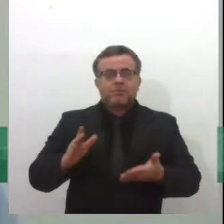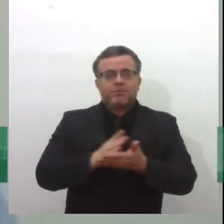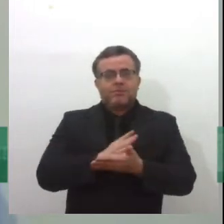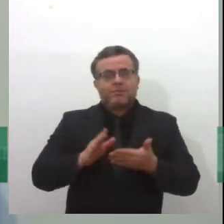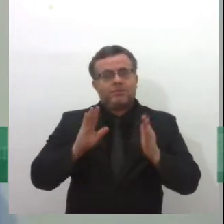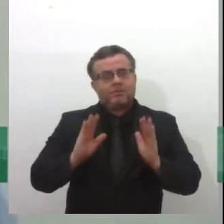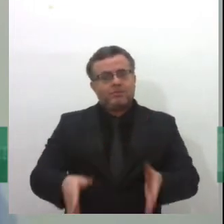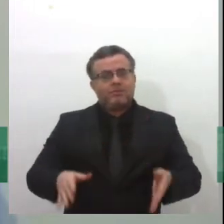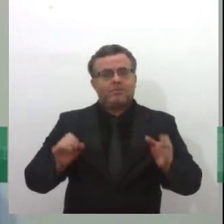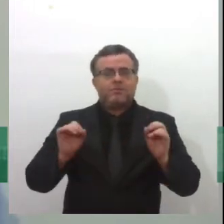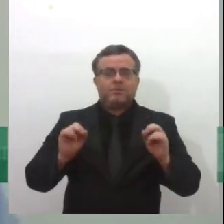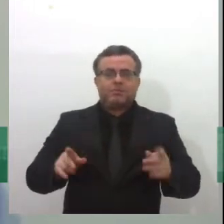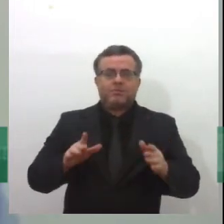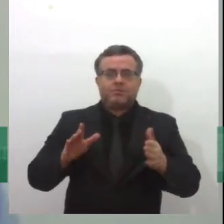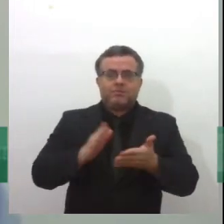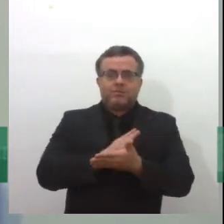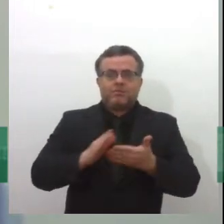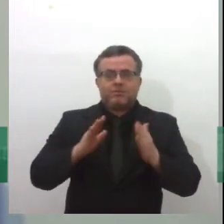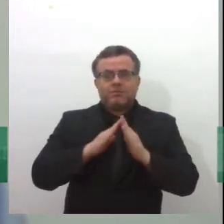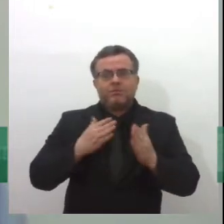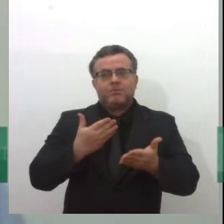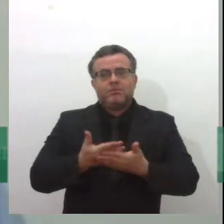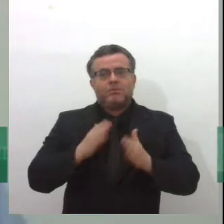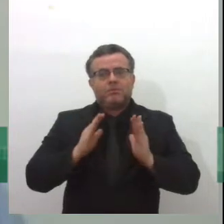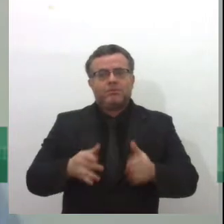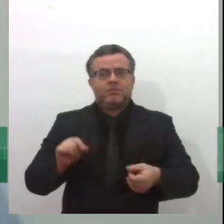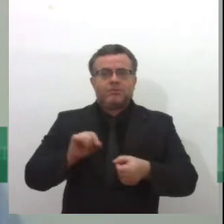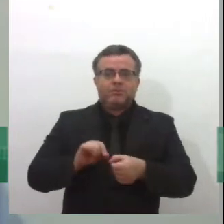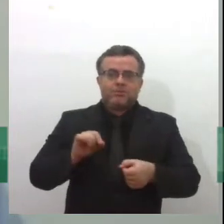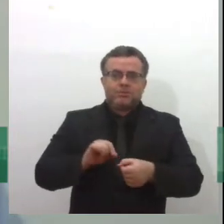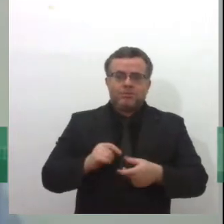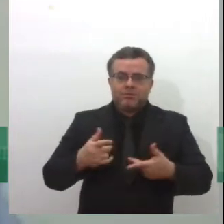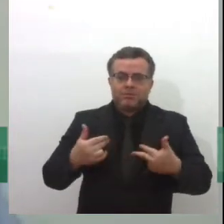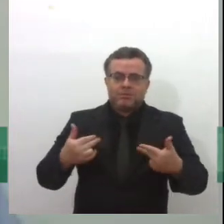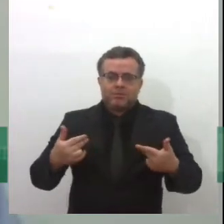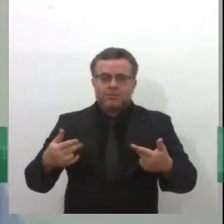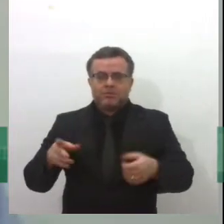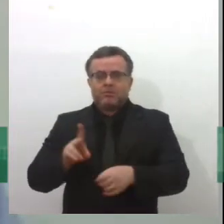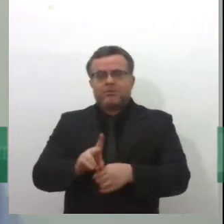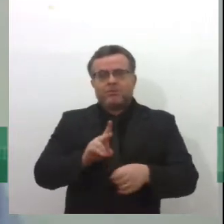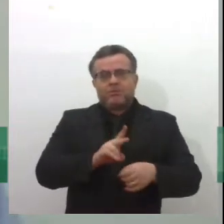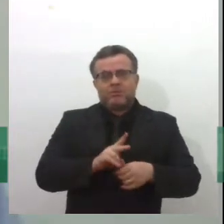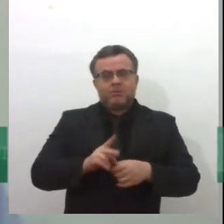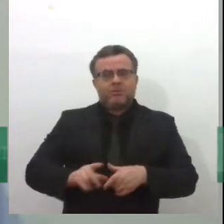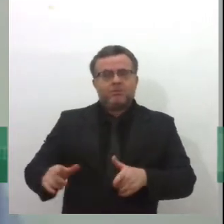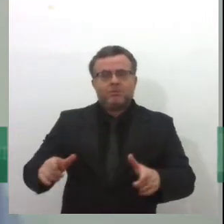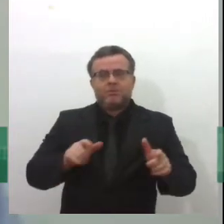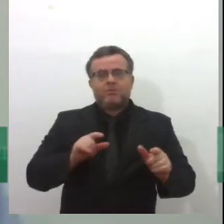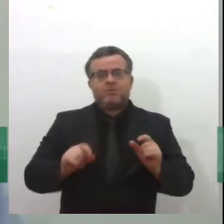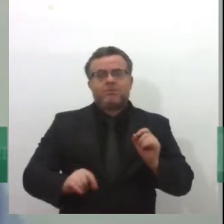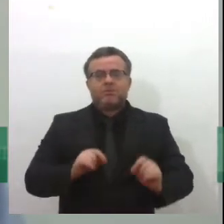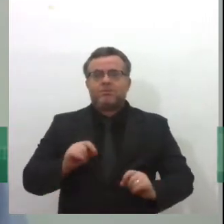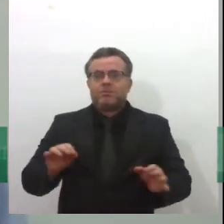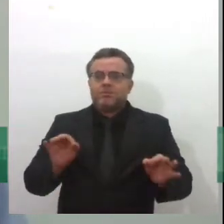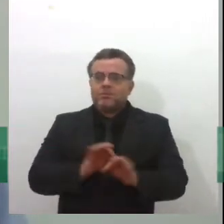muitos já fazem, né? Muitas escolas já realizam esse tipo de trabalho, né? Conservação do patrimônio, né?